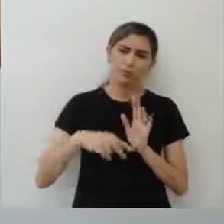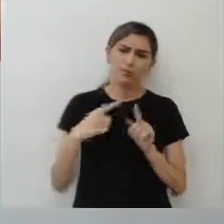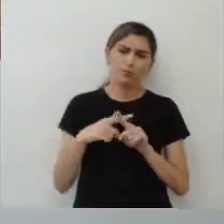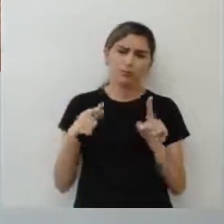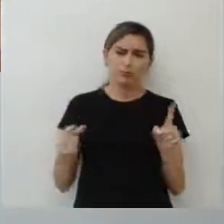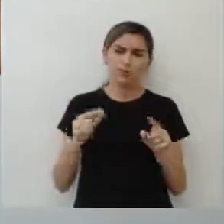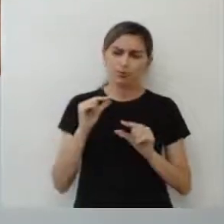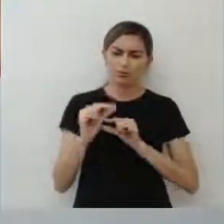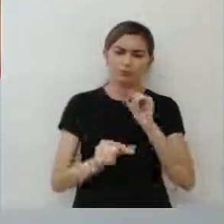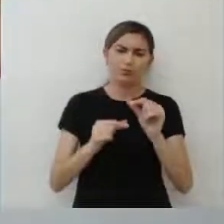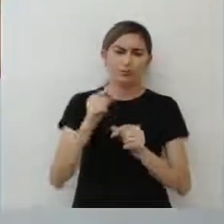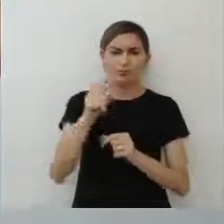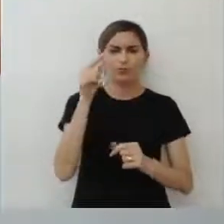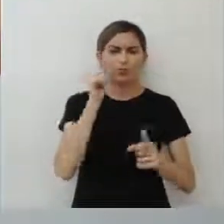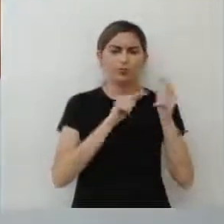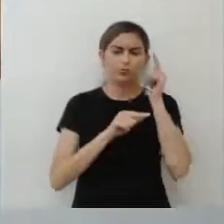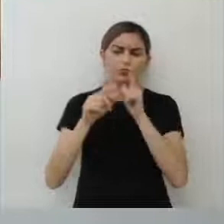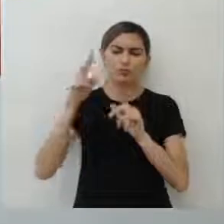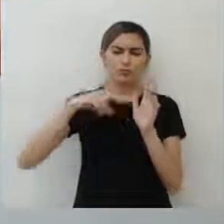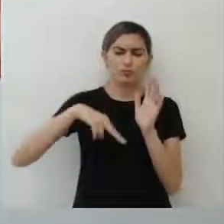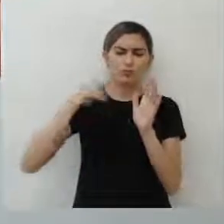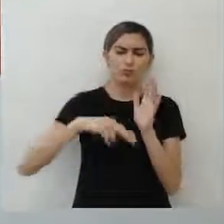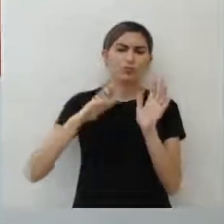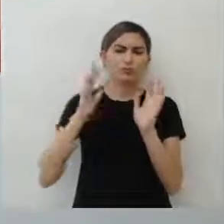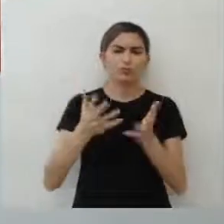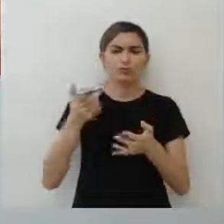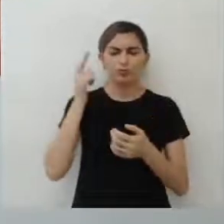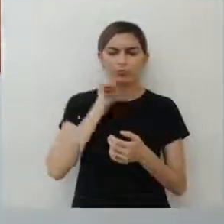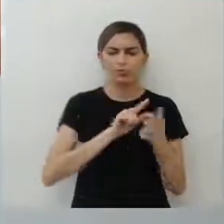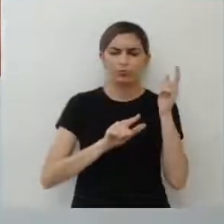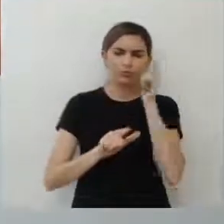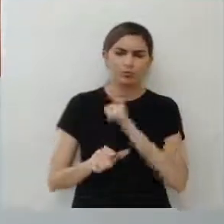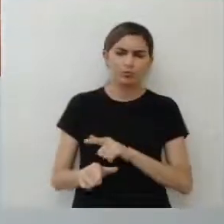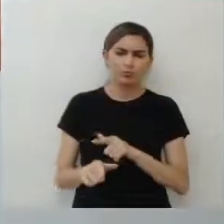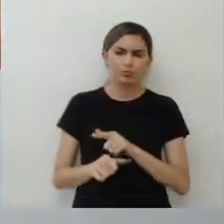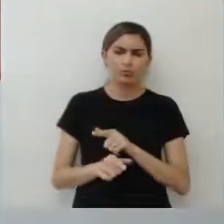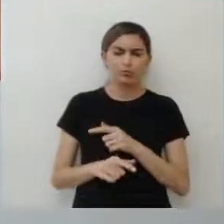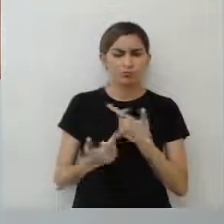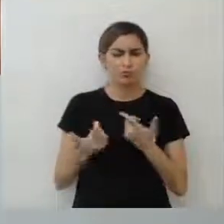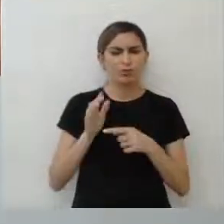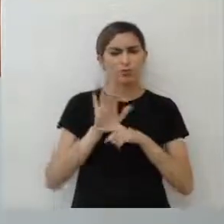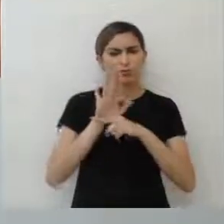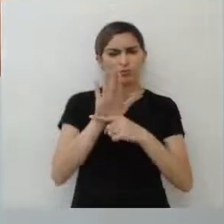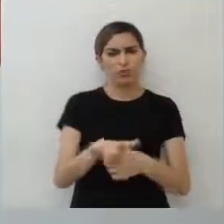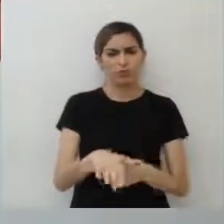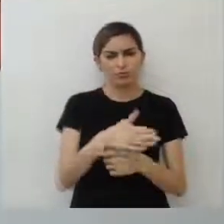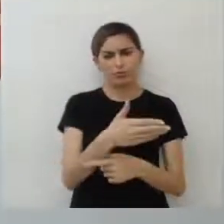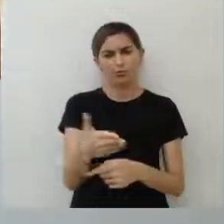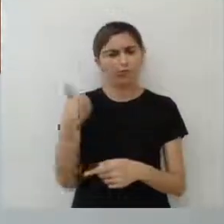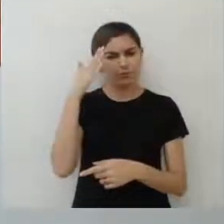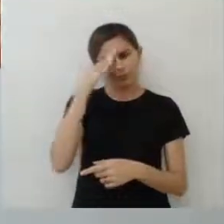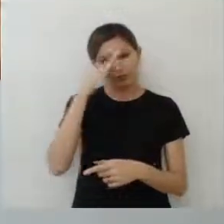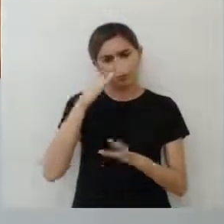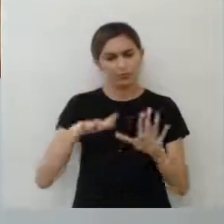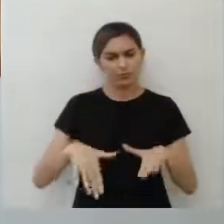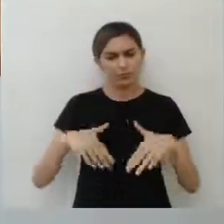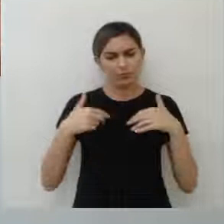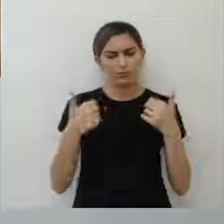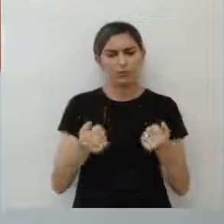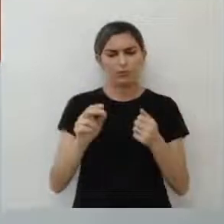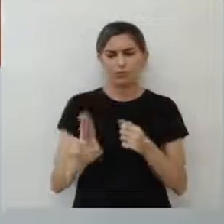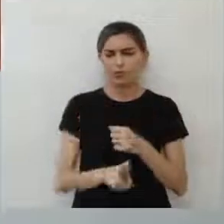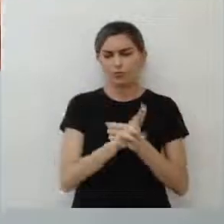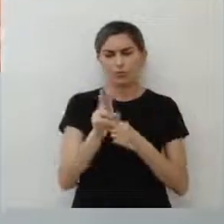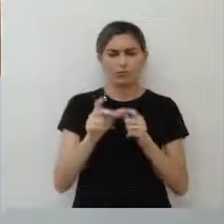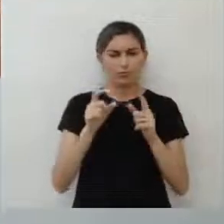o pouco que você conseguir ler, gente, já consegue dar uma ajuda para vocês entenderem melhor o uso